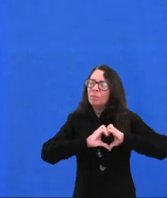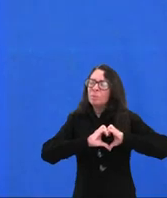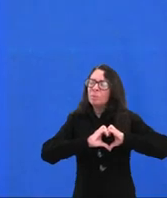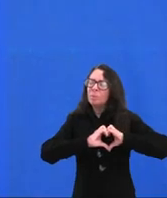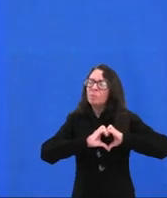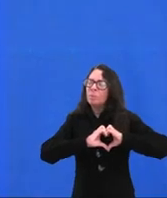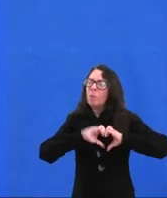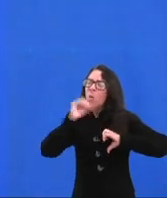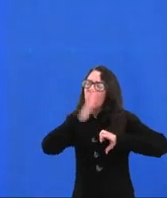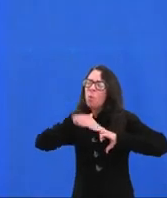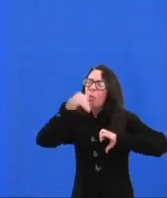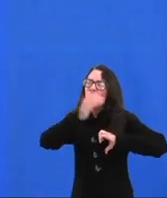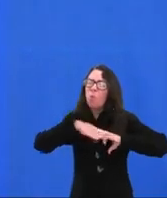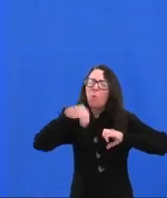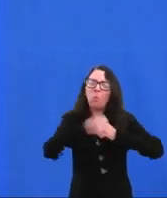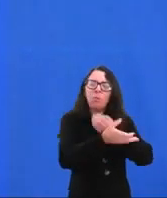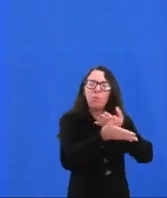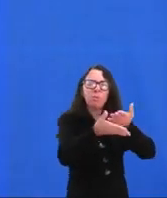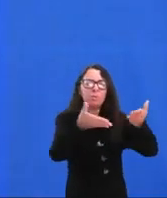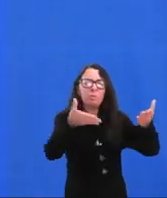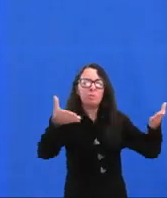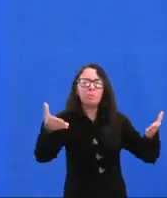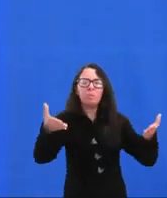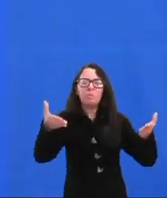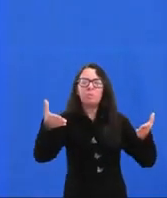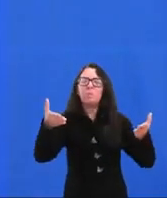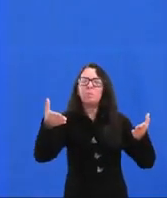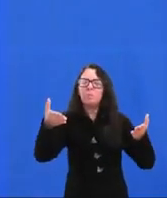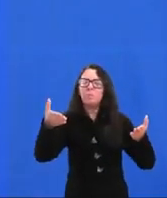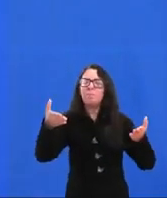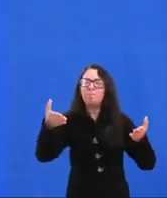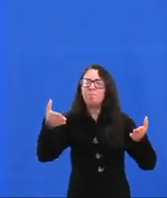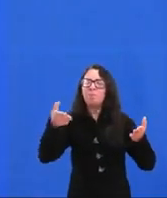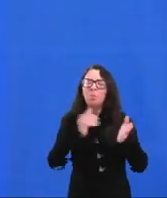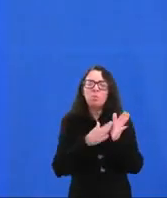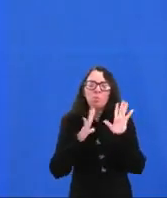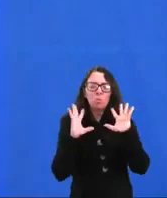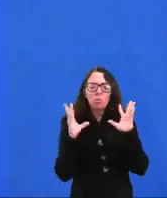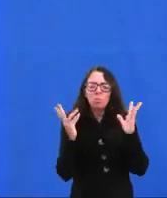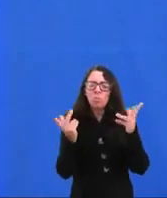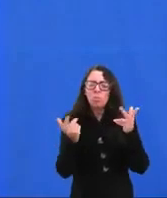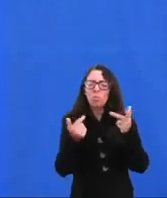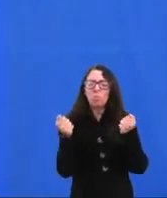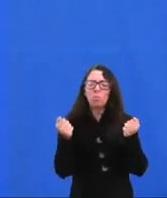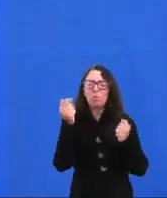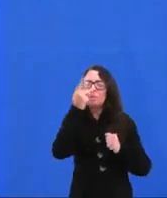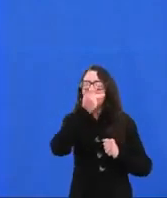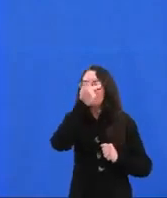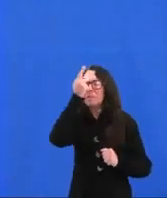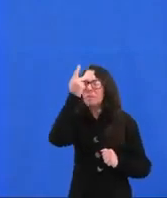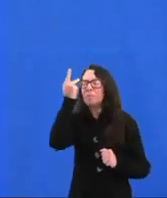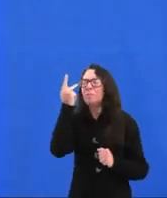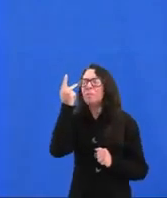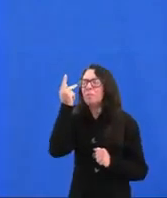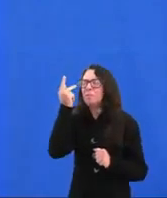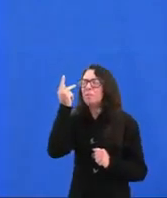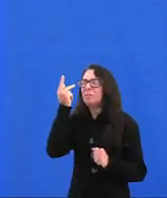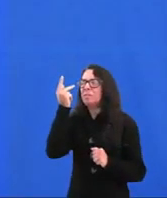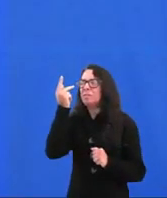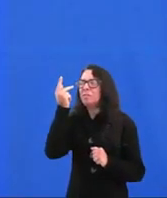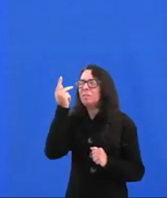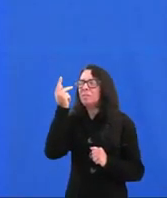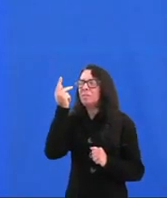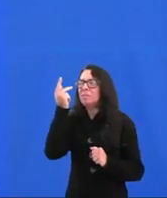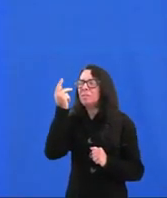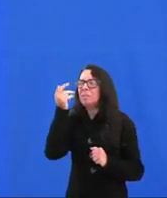Pai, a consolar todos, ó Pai, os familiares que estão enlutados por diversos problemas que estão acontecendo